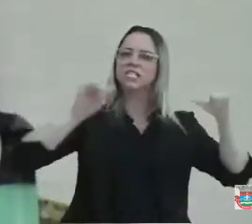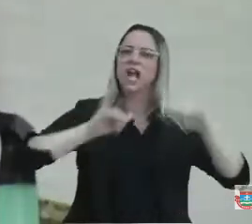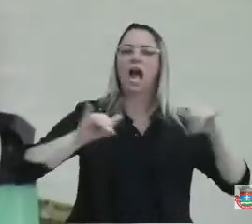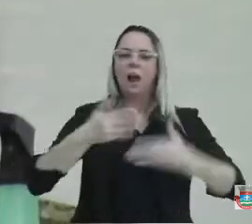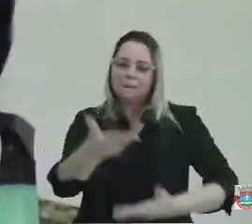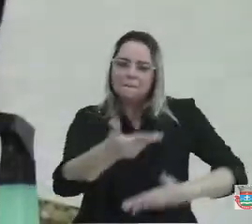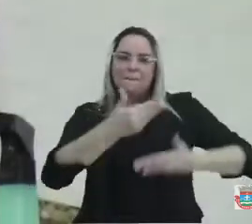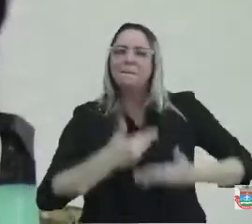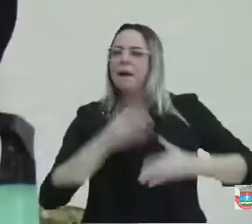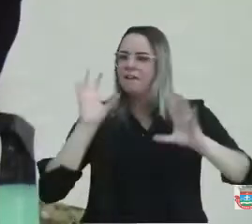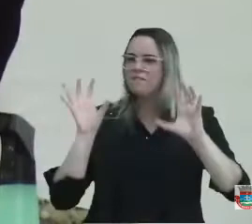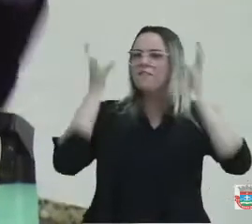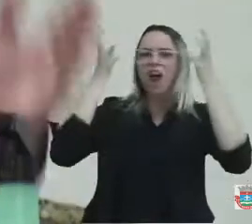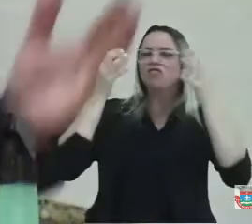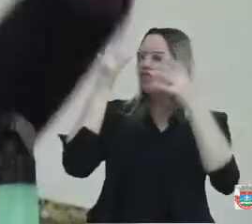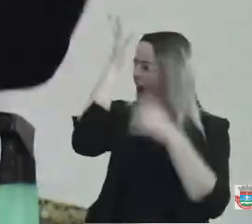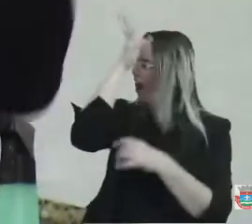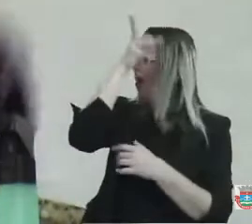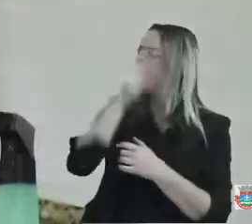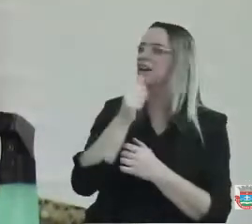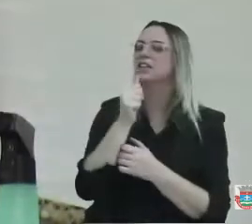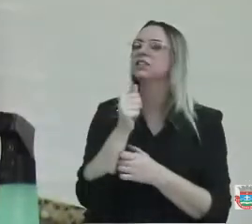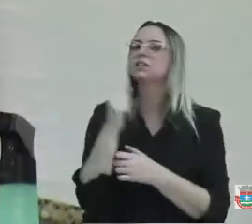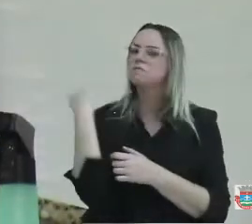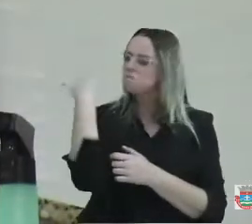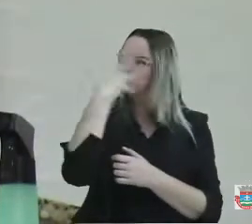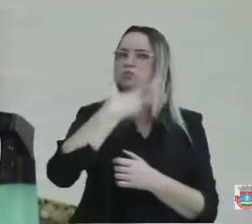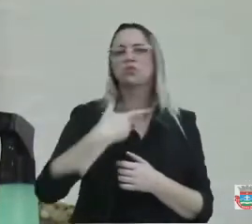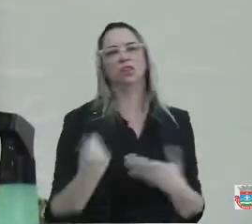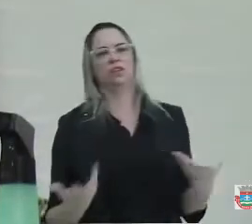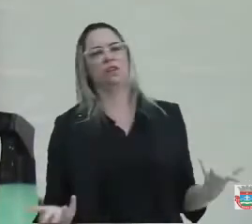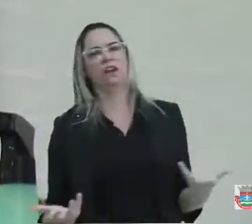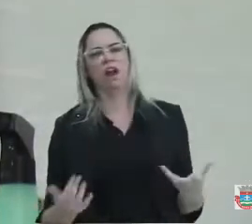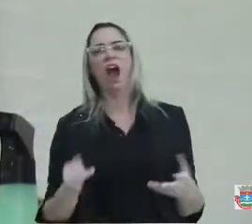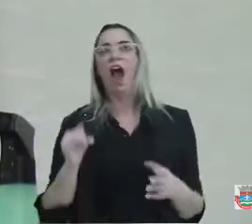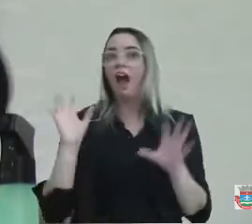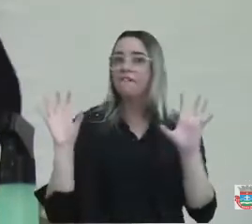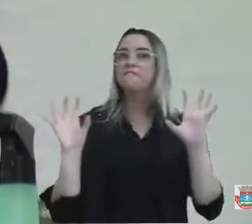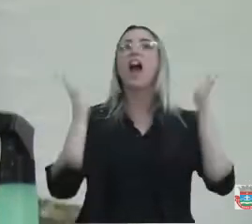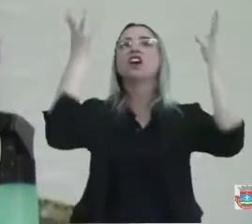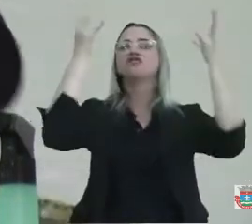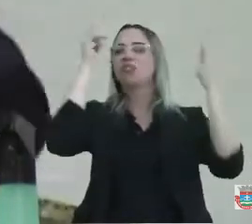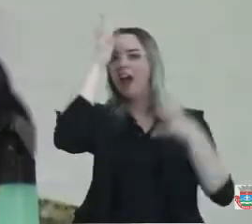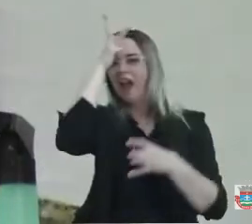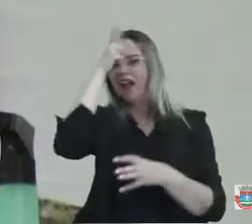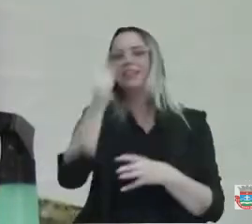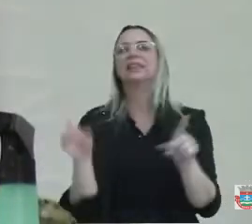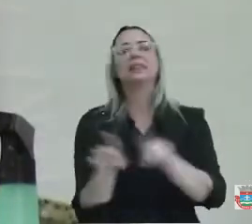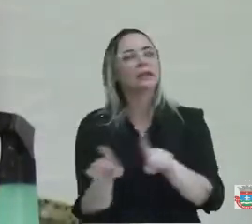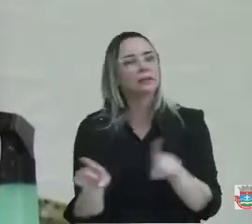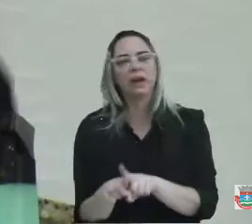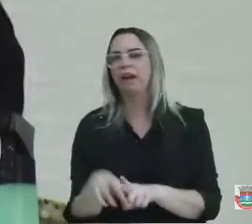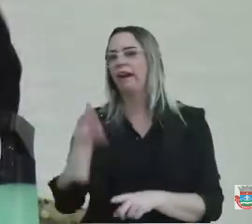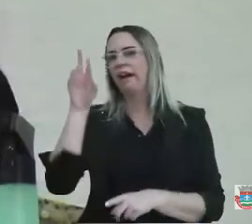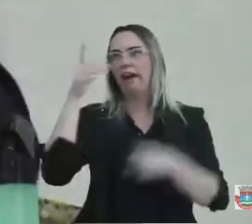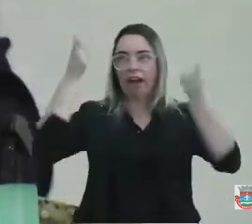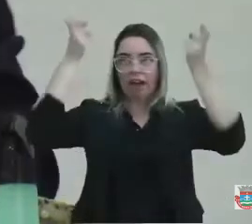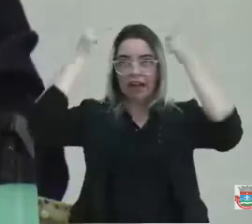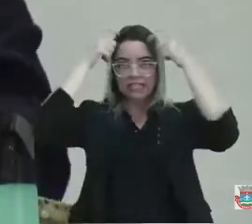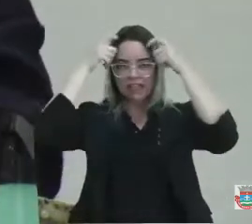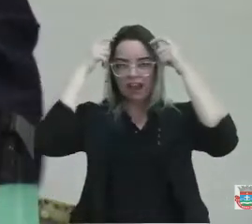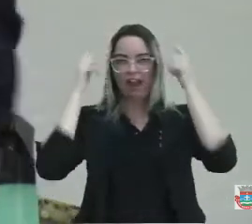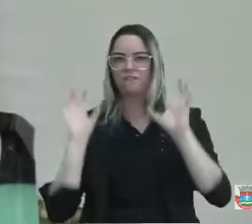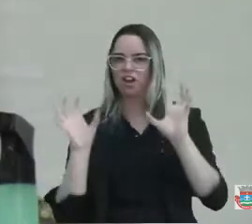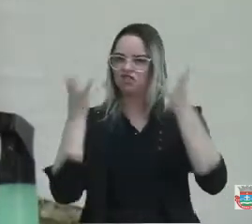outdoor, feito bem bonito. Então a festa da galinha, feito também a festa de reis, os políticos